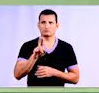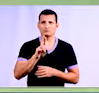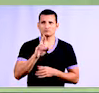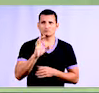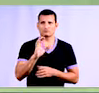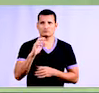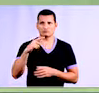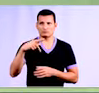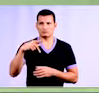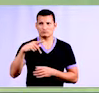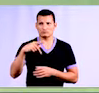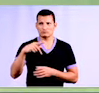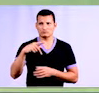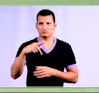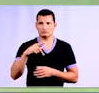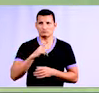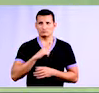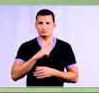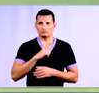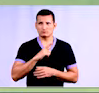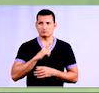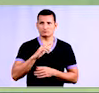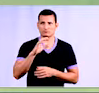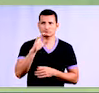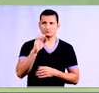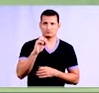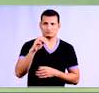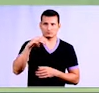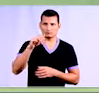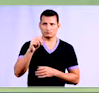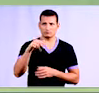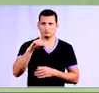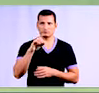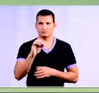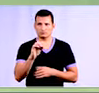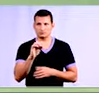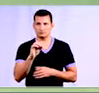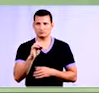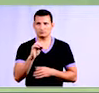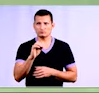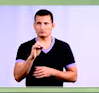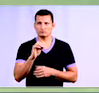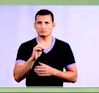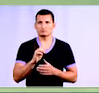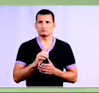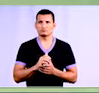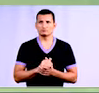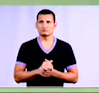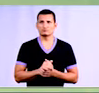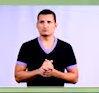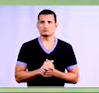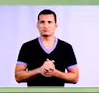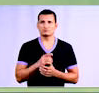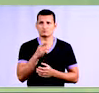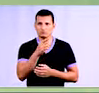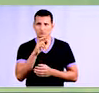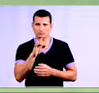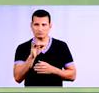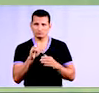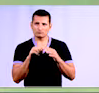UCP um comando, né, que de alguma forma vai estar